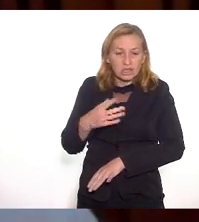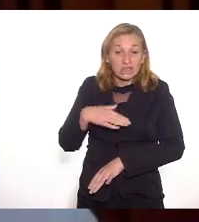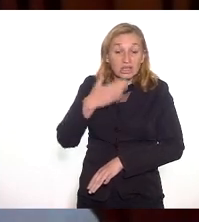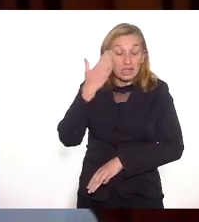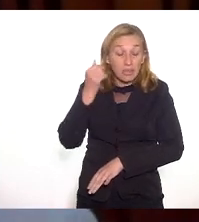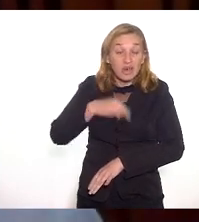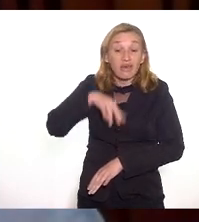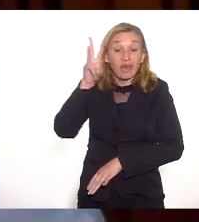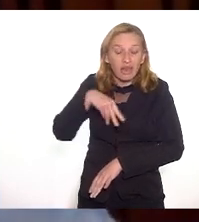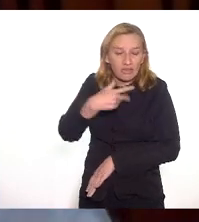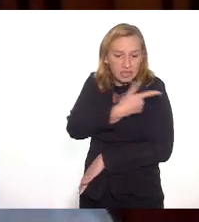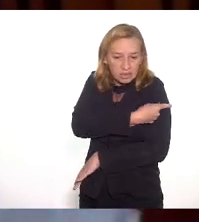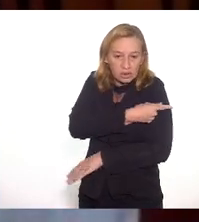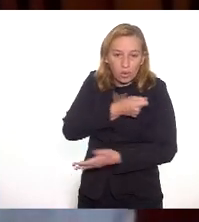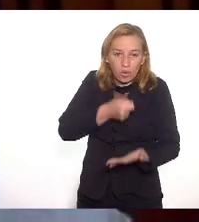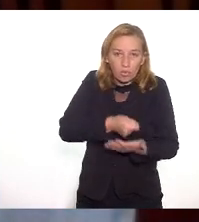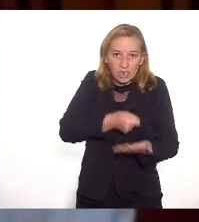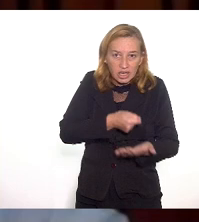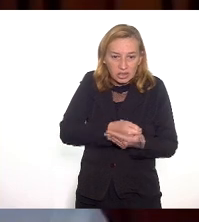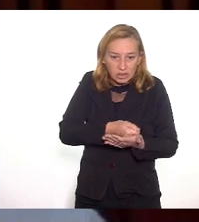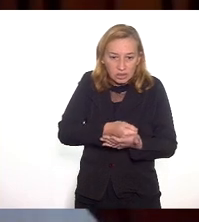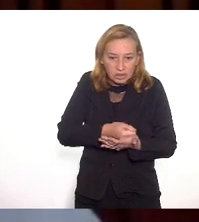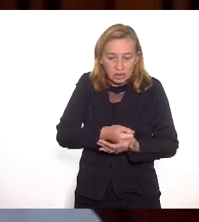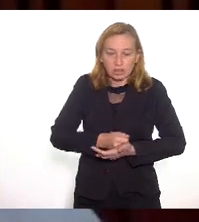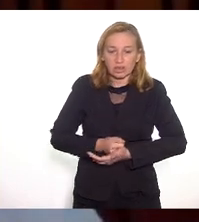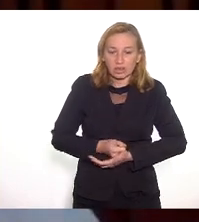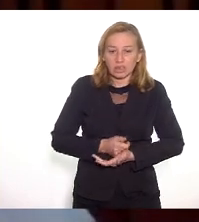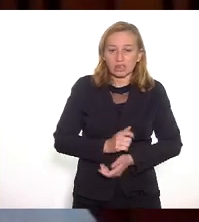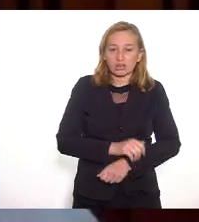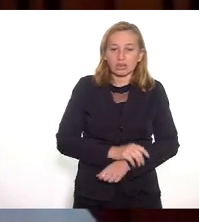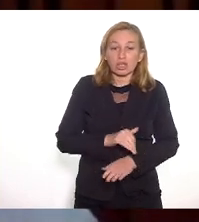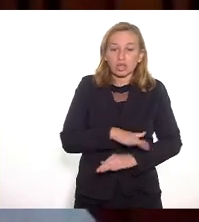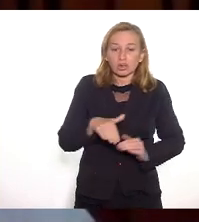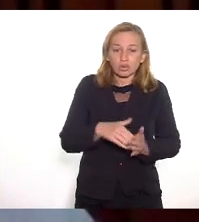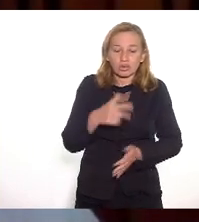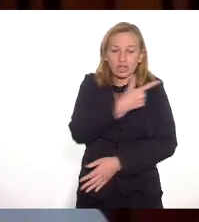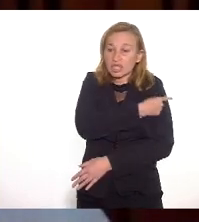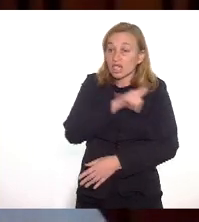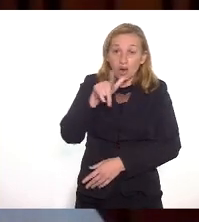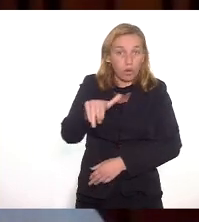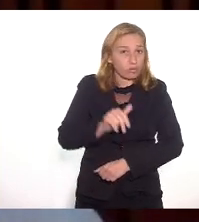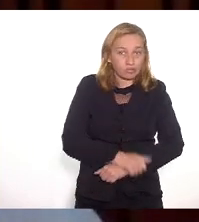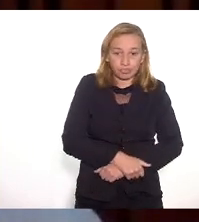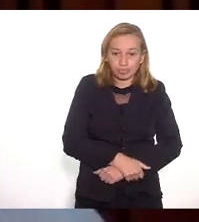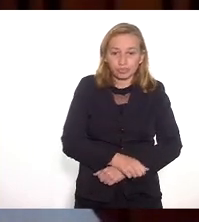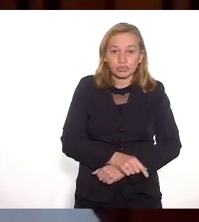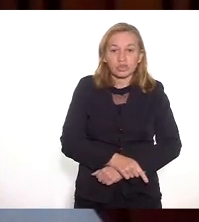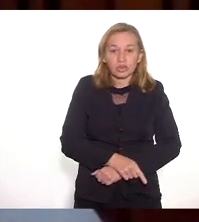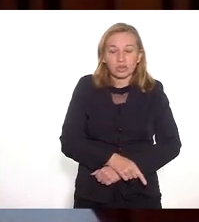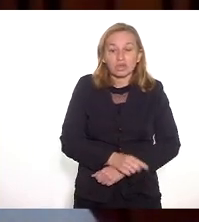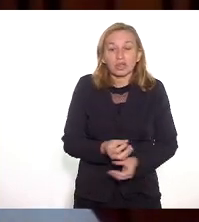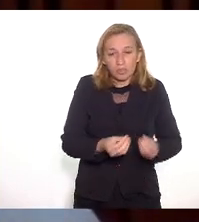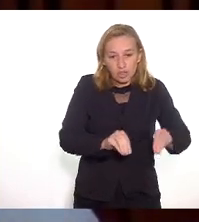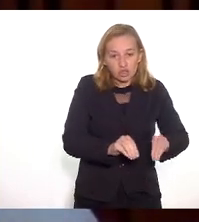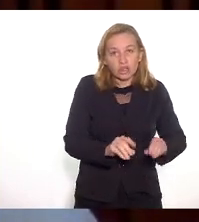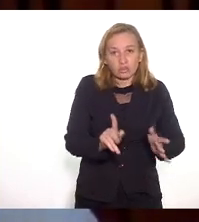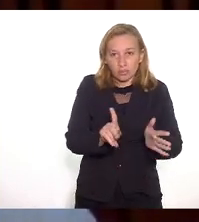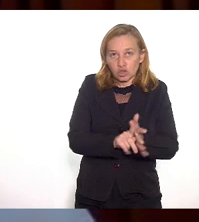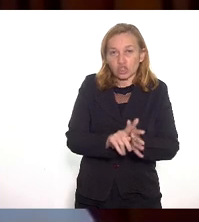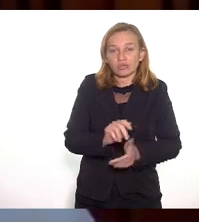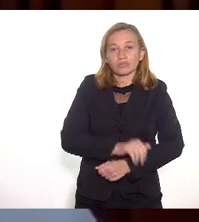a lei diz sobre obrigatoriedade da publicação diária da listagem de todos os vacinados. É a mesma coisa. Então, o projeto de lei está prejudicado